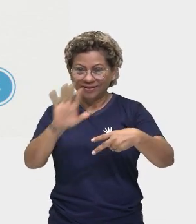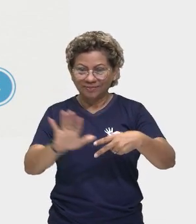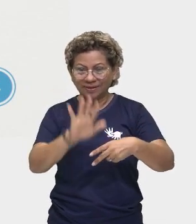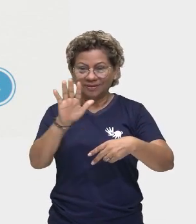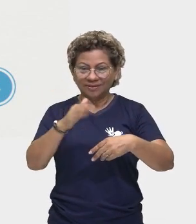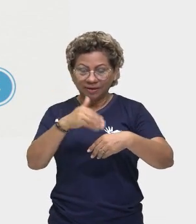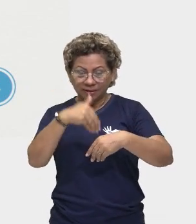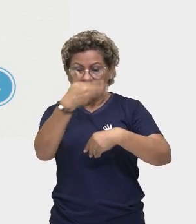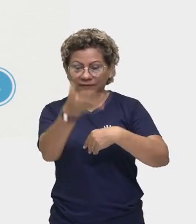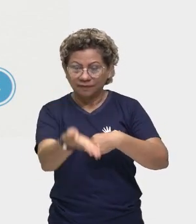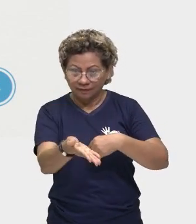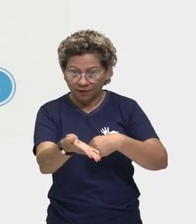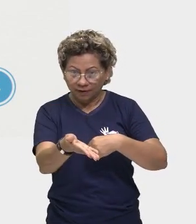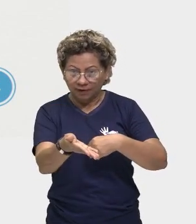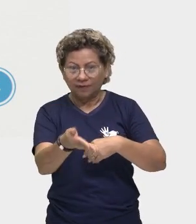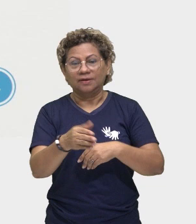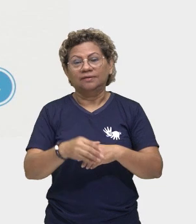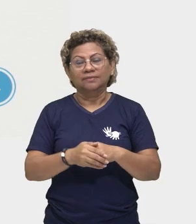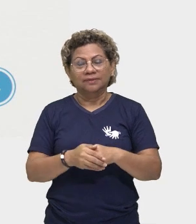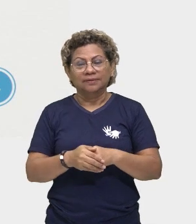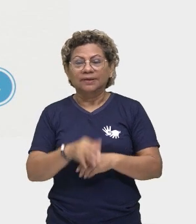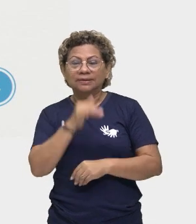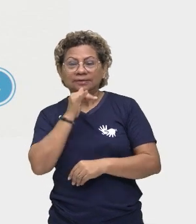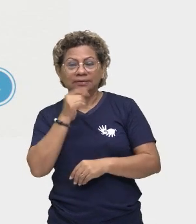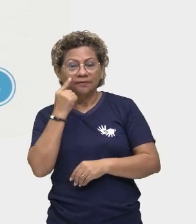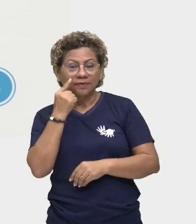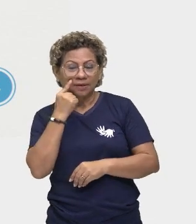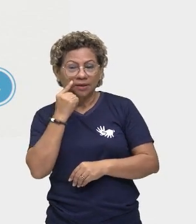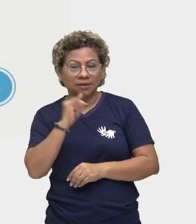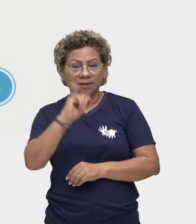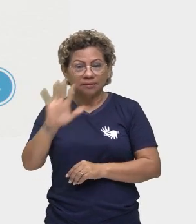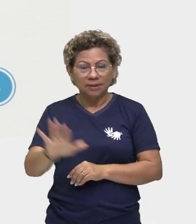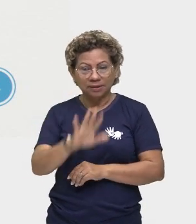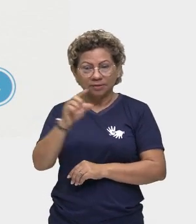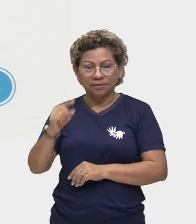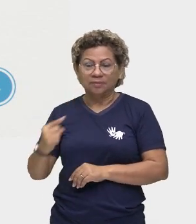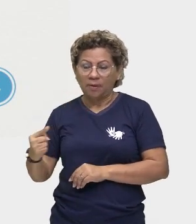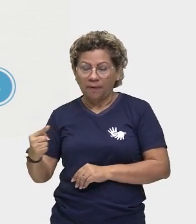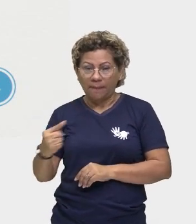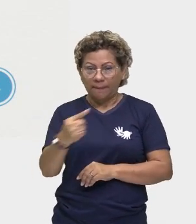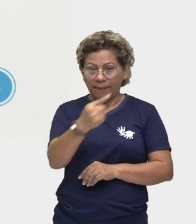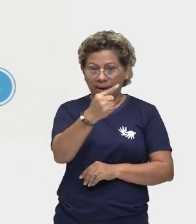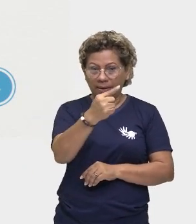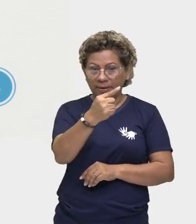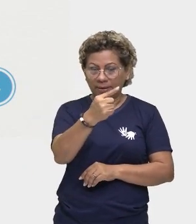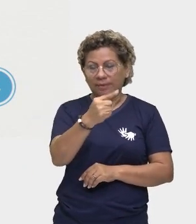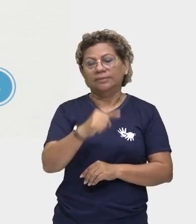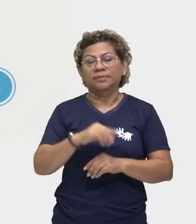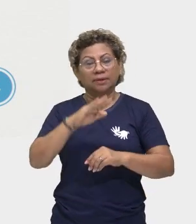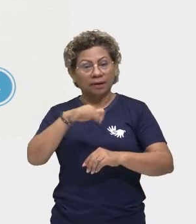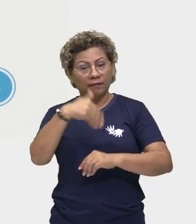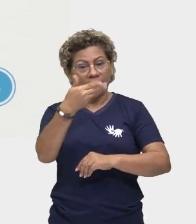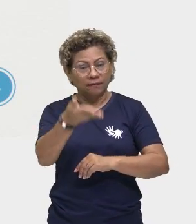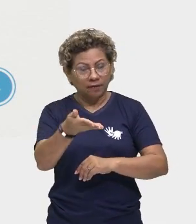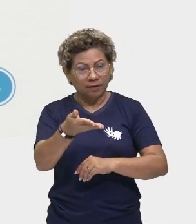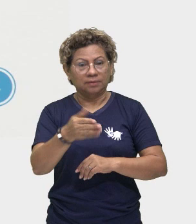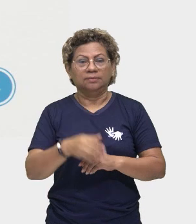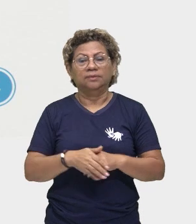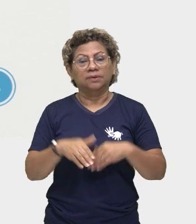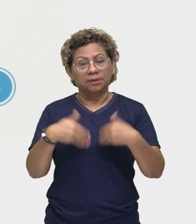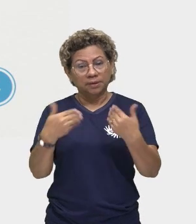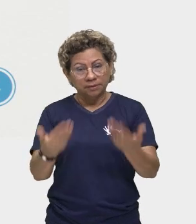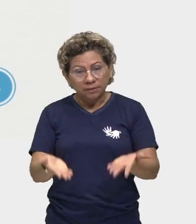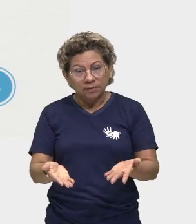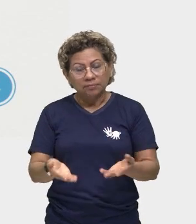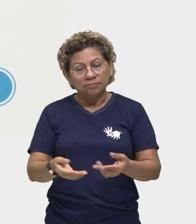ó. Pode ver que ele está no sentido anti-horário aqui o ângulo, ó. Essa região formada aqui. Nós sabemos que ângulo